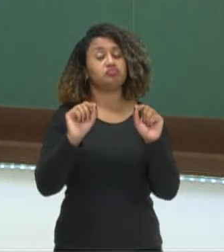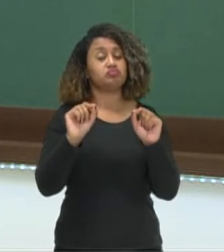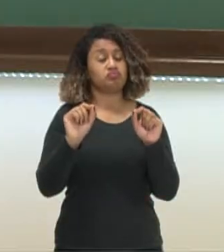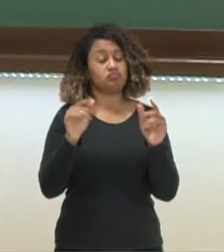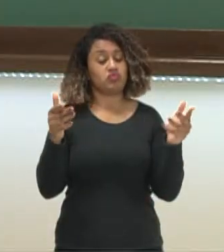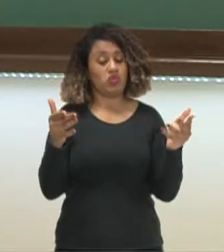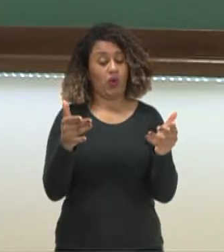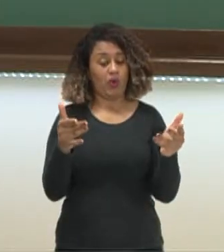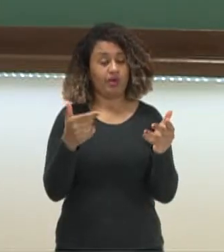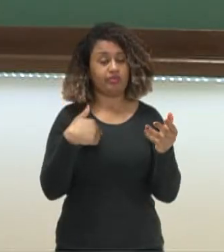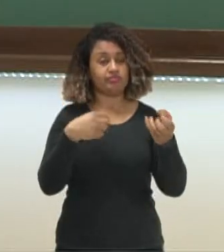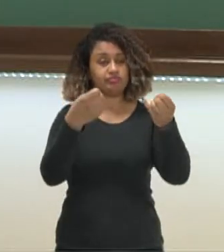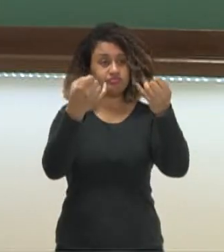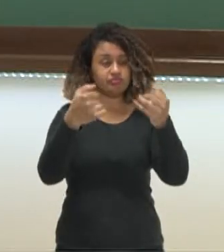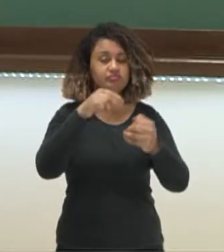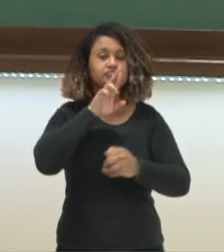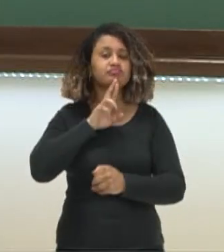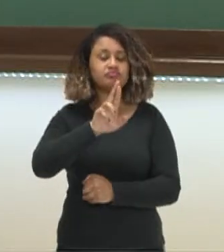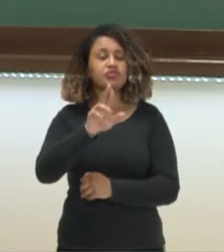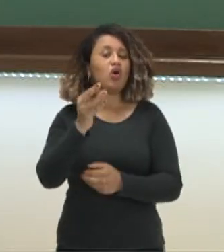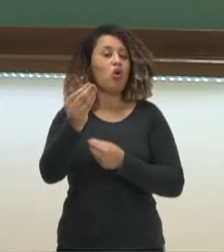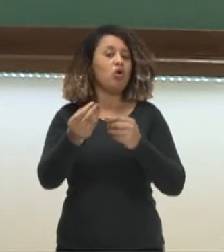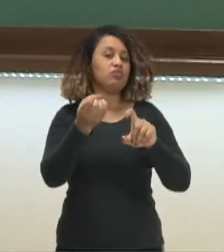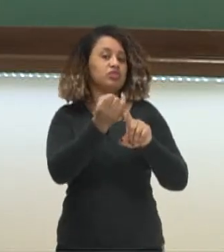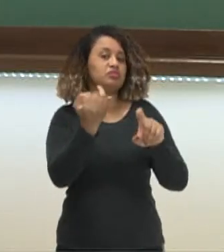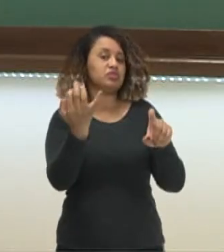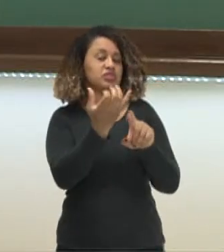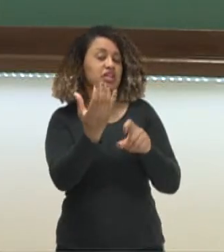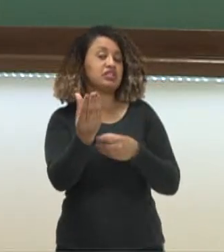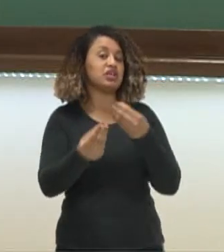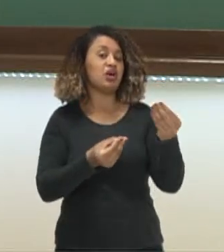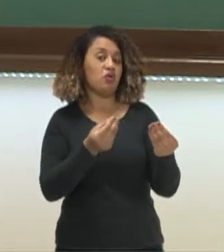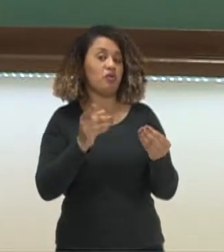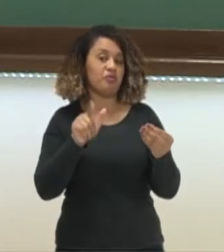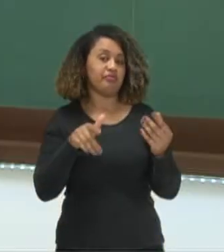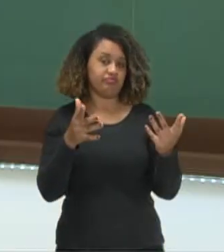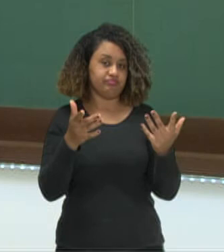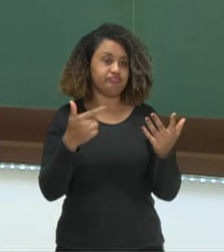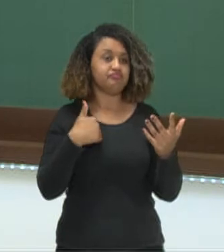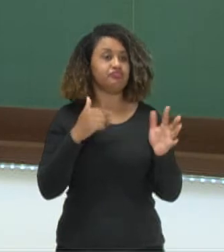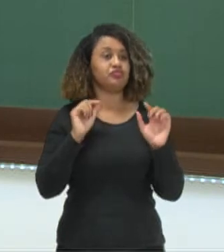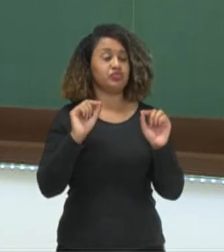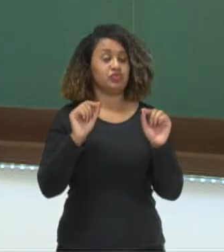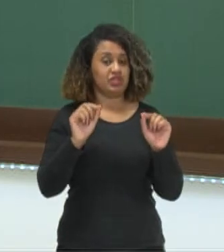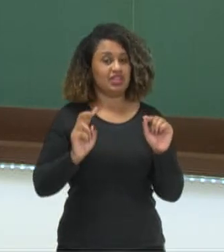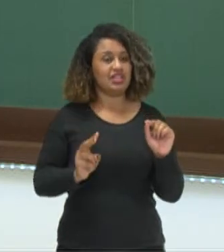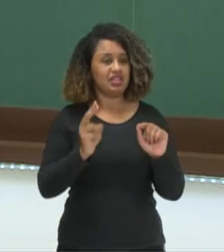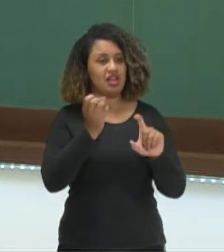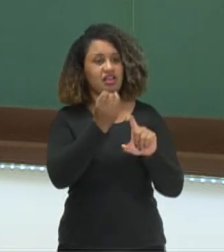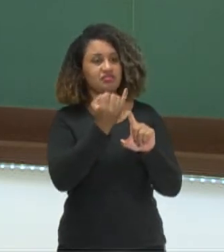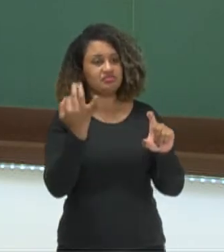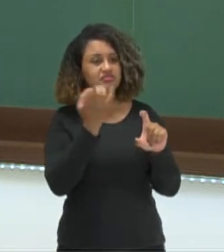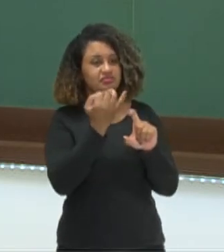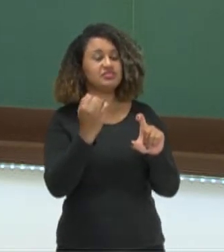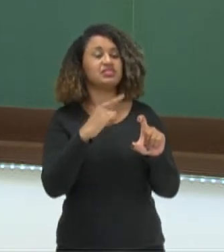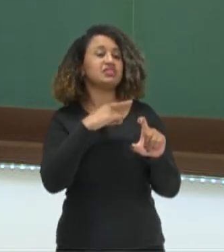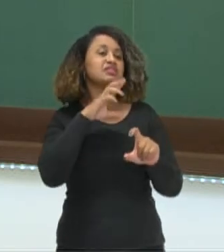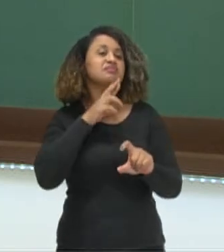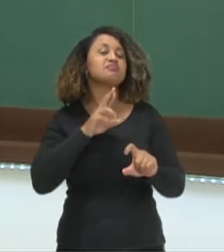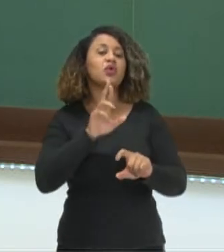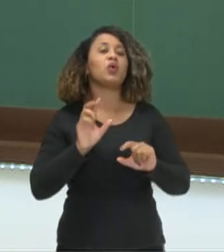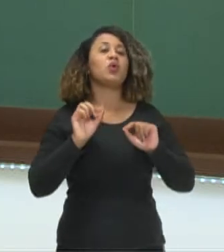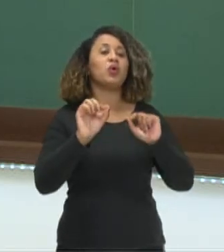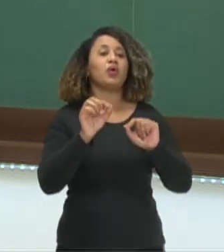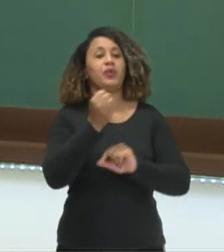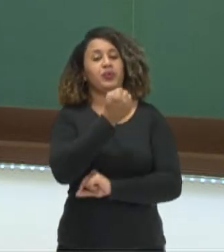Agora vamos falar do resultado de uma potência. Como é que funciona isso? Pessoal, toda potência, ela tem como resultado